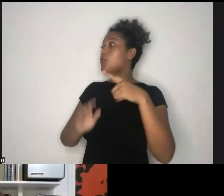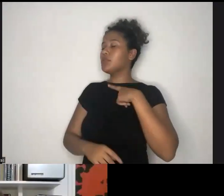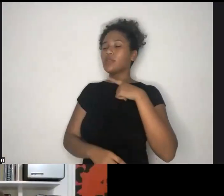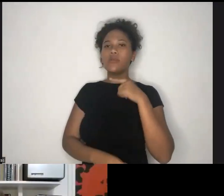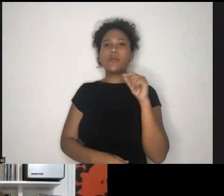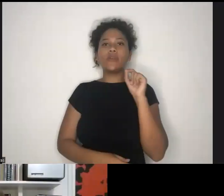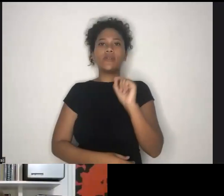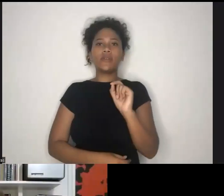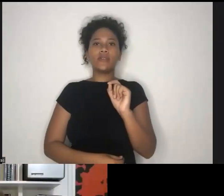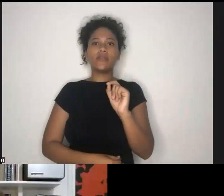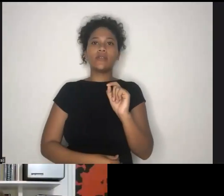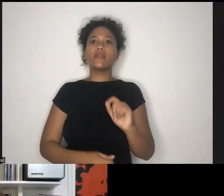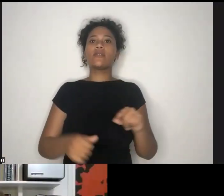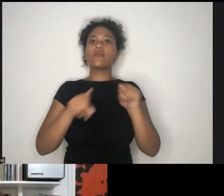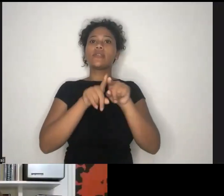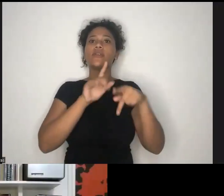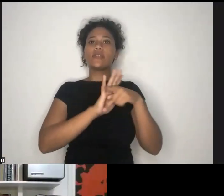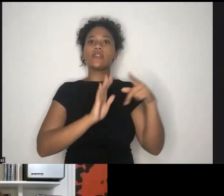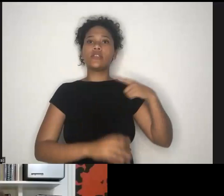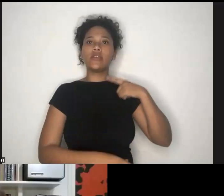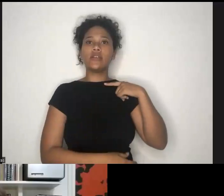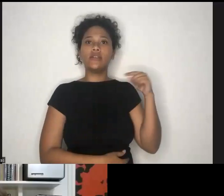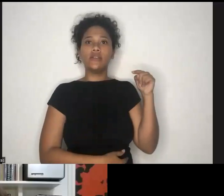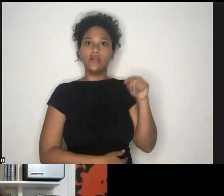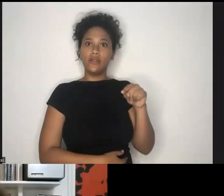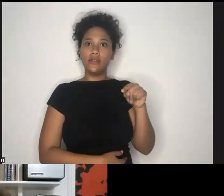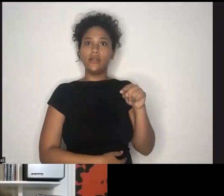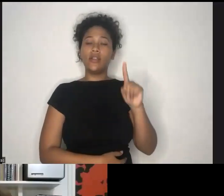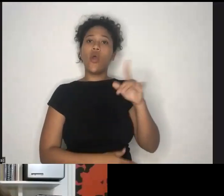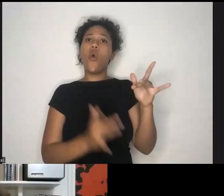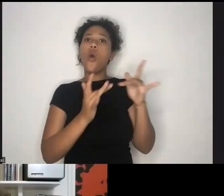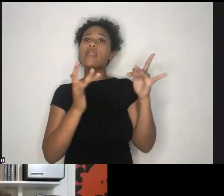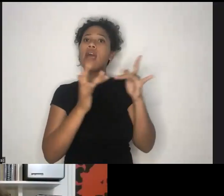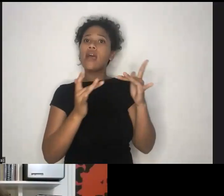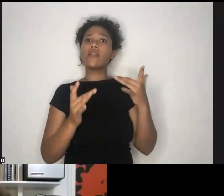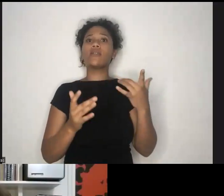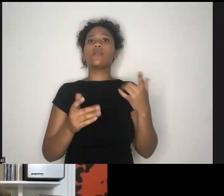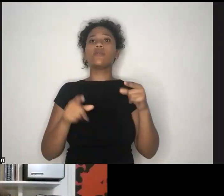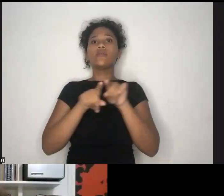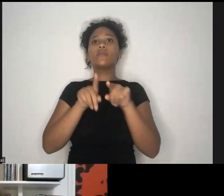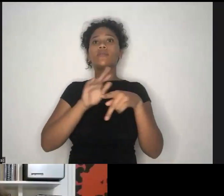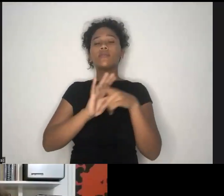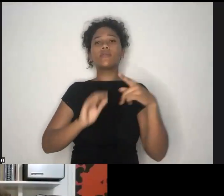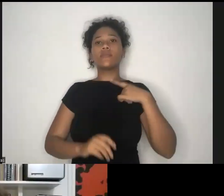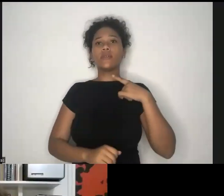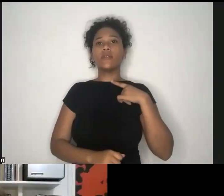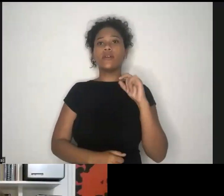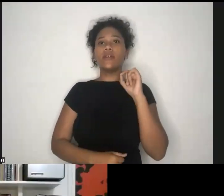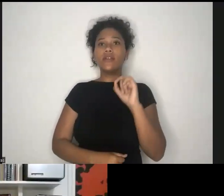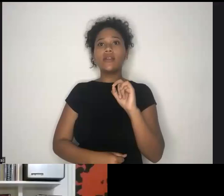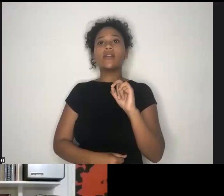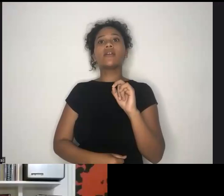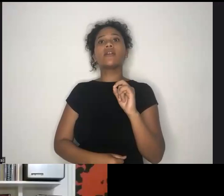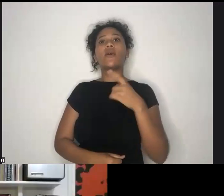o momento de contato de prospecção enfim de fechamento de projetos